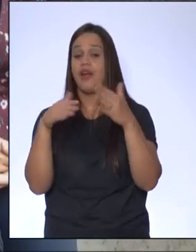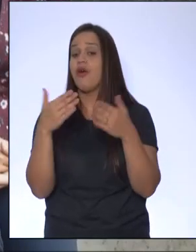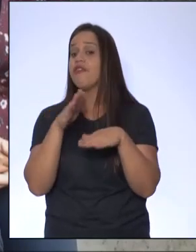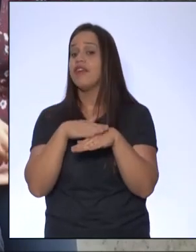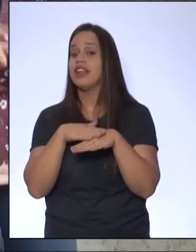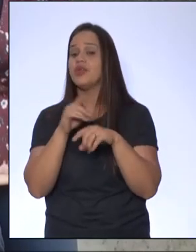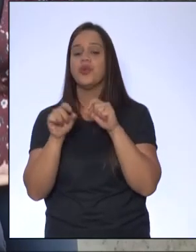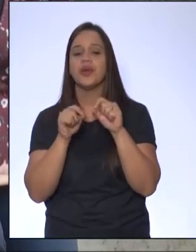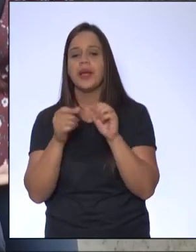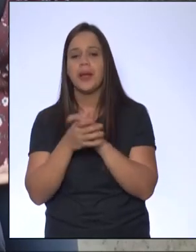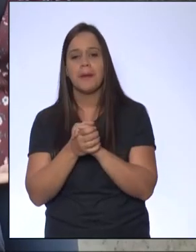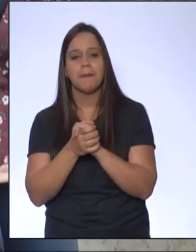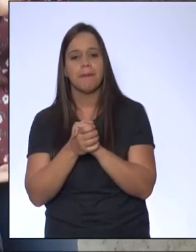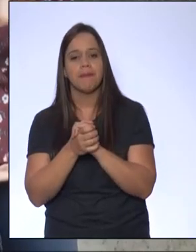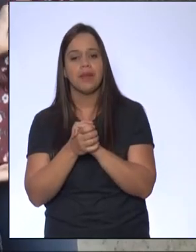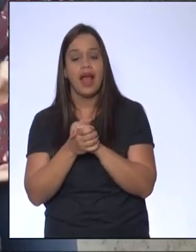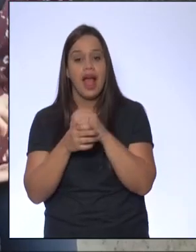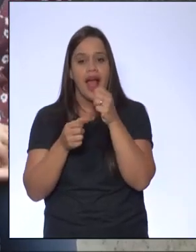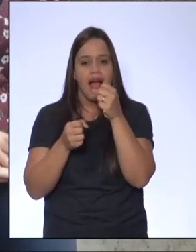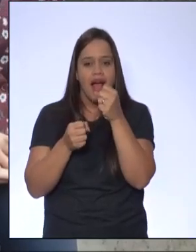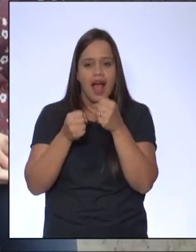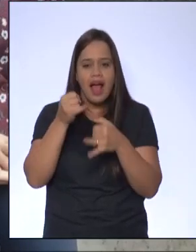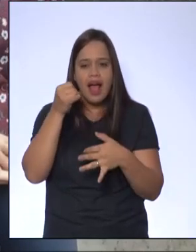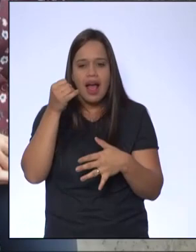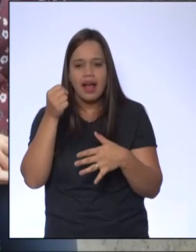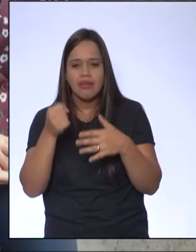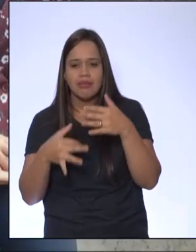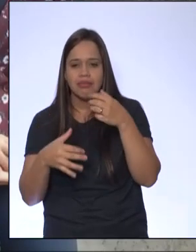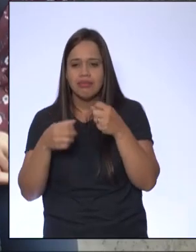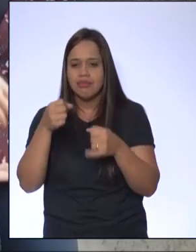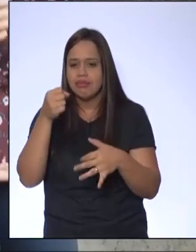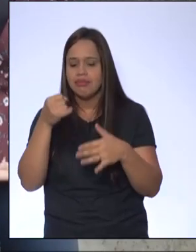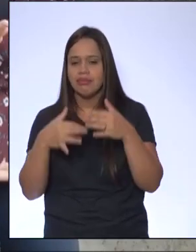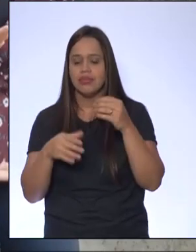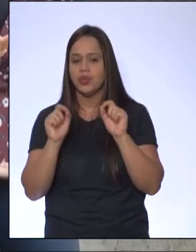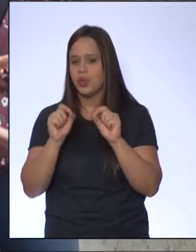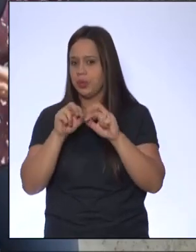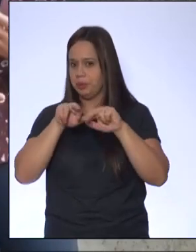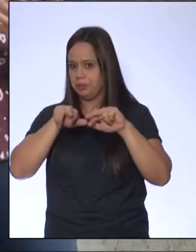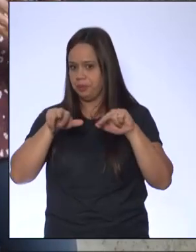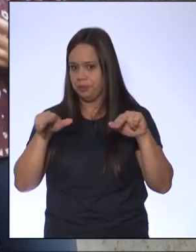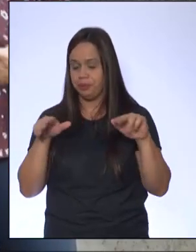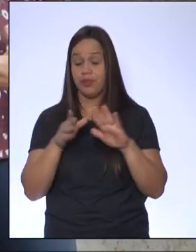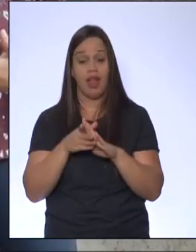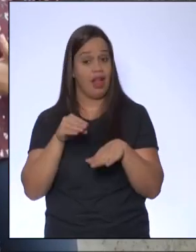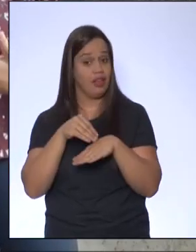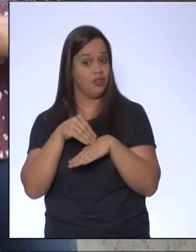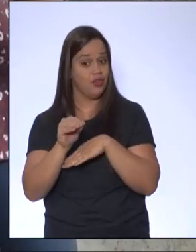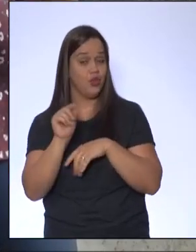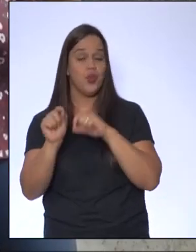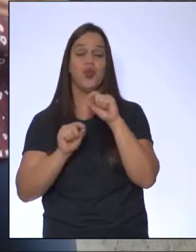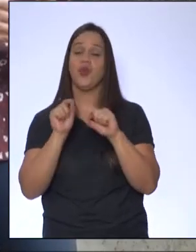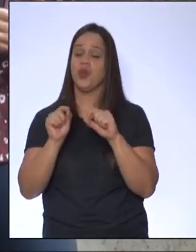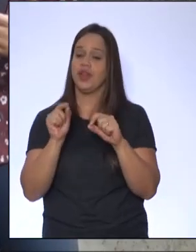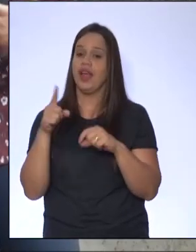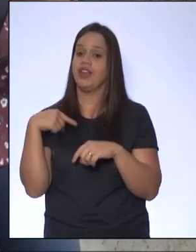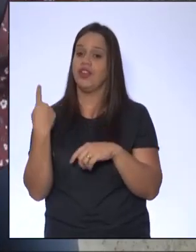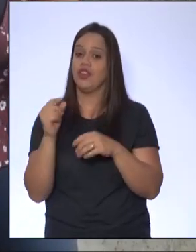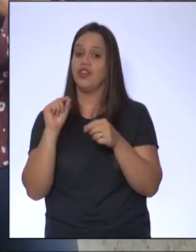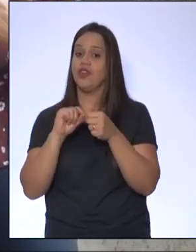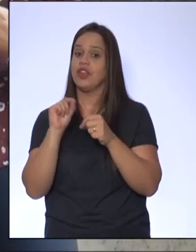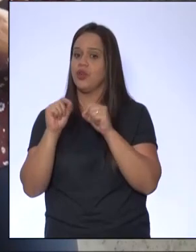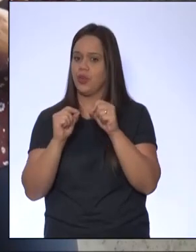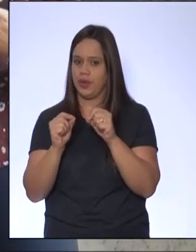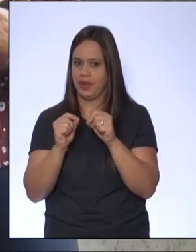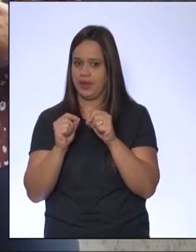agora? Descrevemos os seus elementos. Bom, uma dica é a gente fazer isso seguindo cada